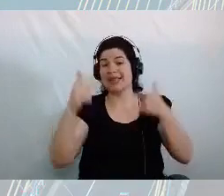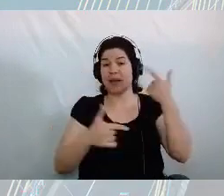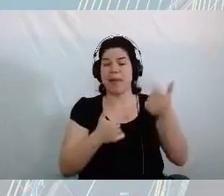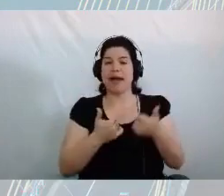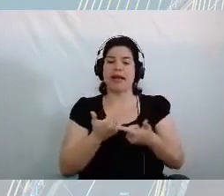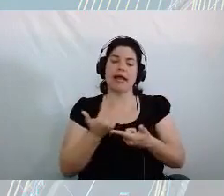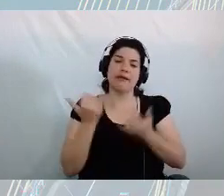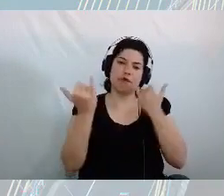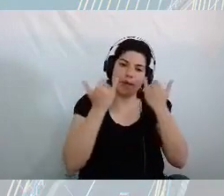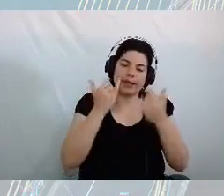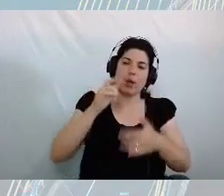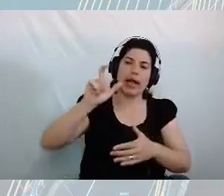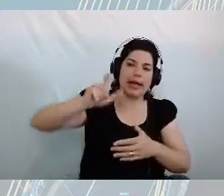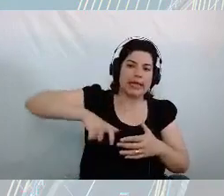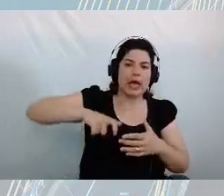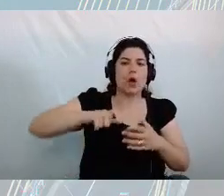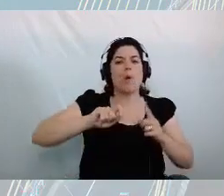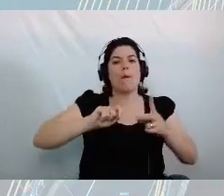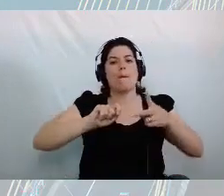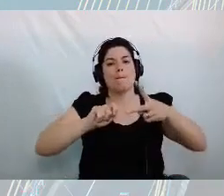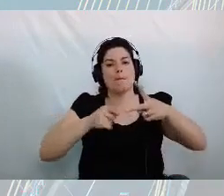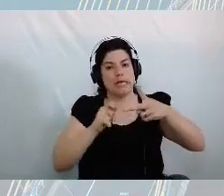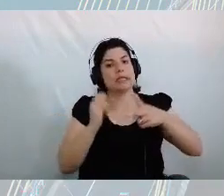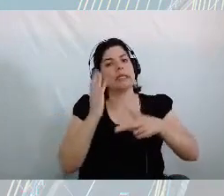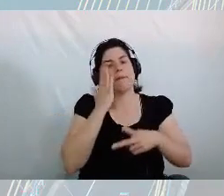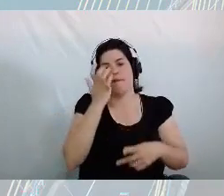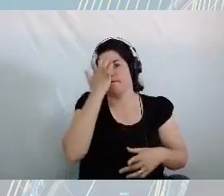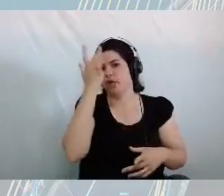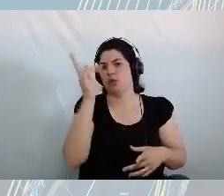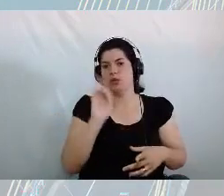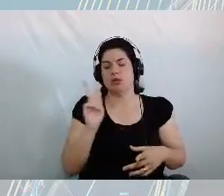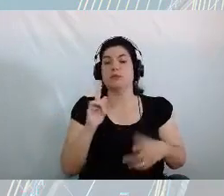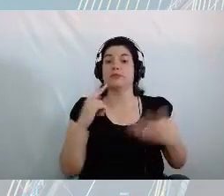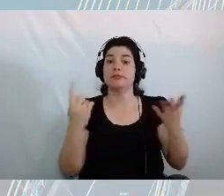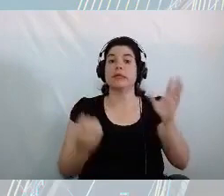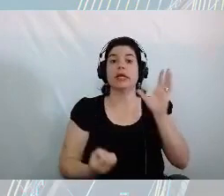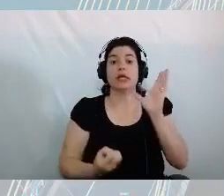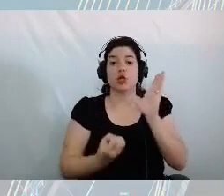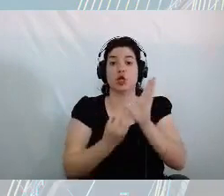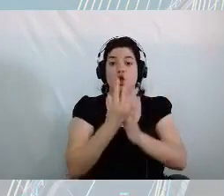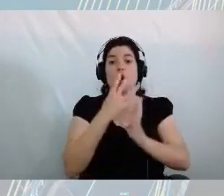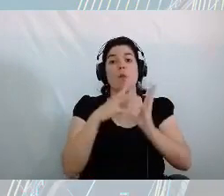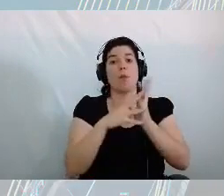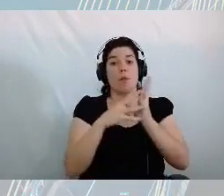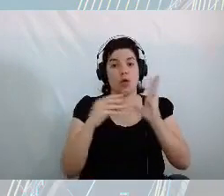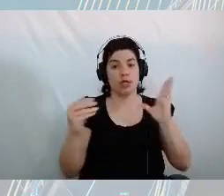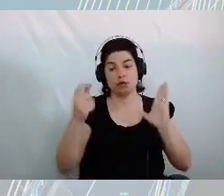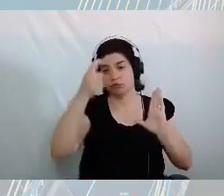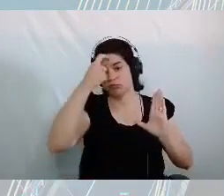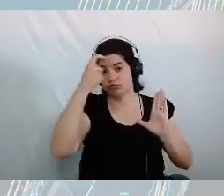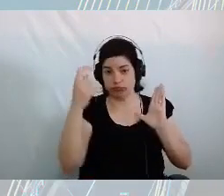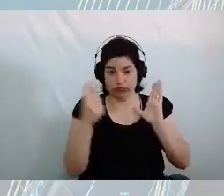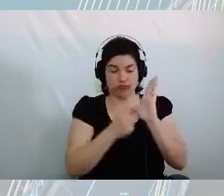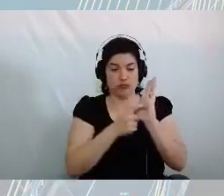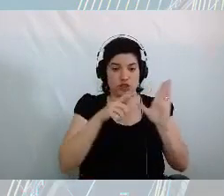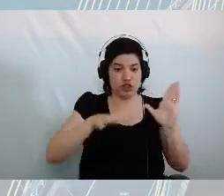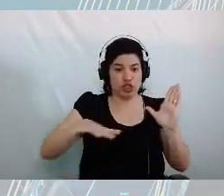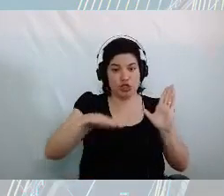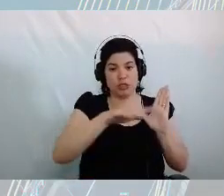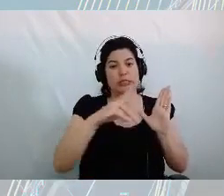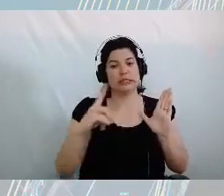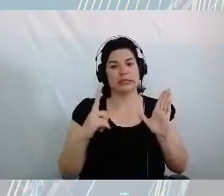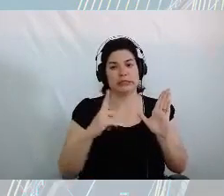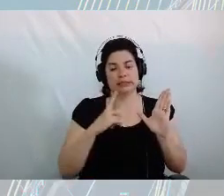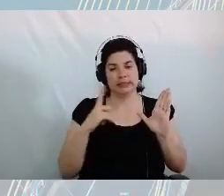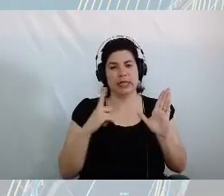Pix, etc., sabe que isso não é uma coisa tão fácil de se fazer. E a gente criou aqui um modelo de Generative AI, que, dado todo o contexto das transações,